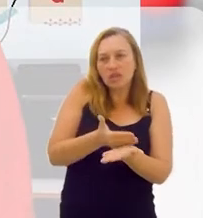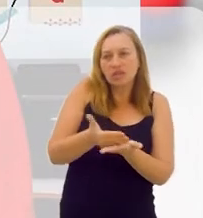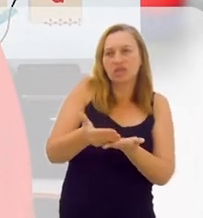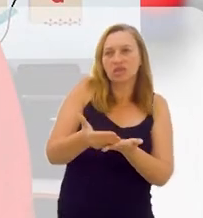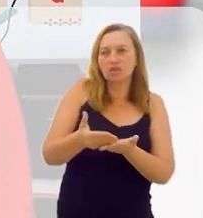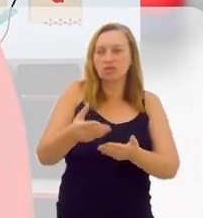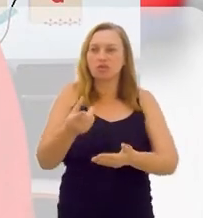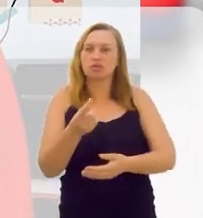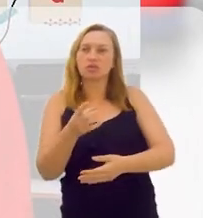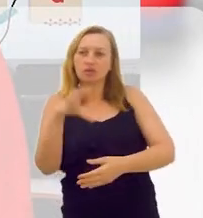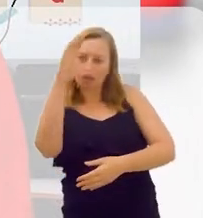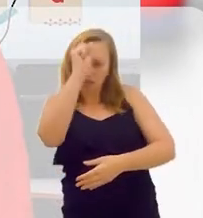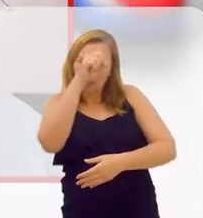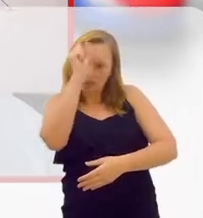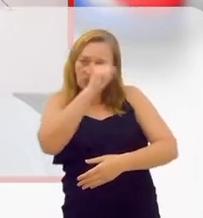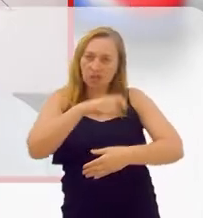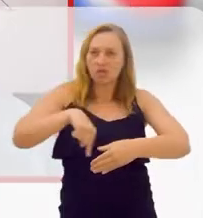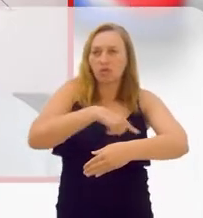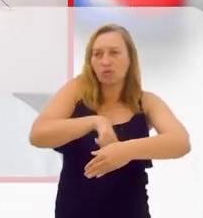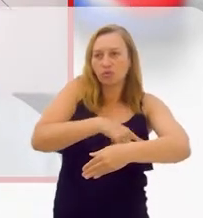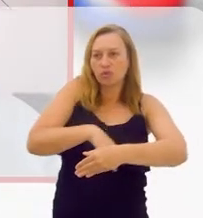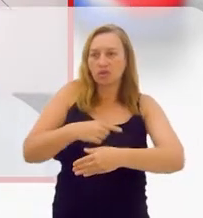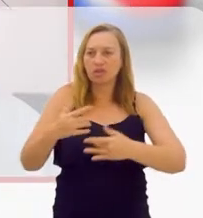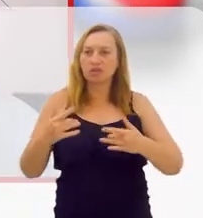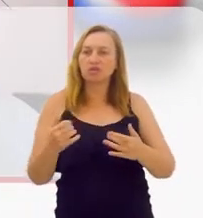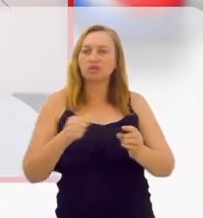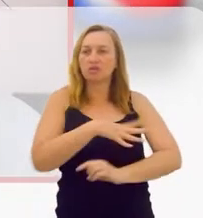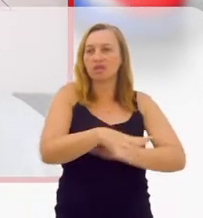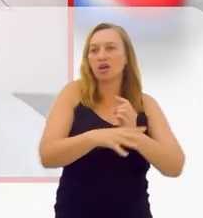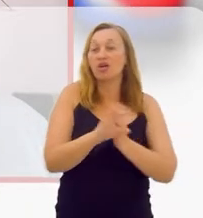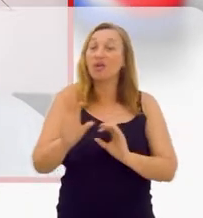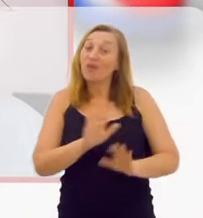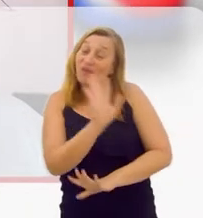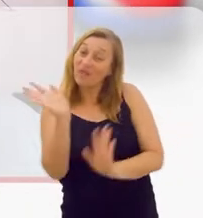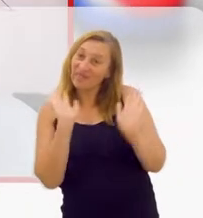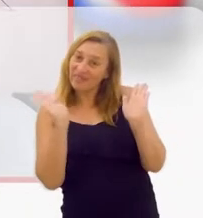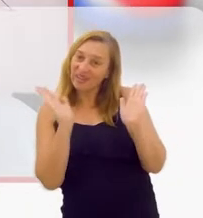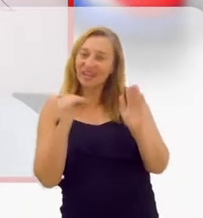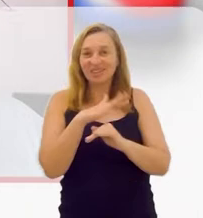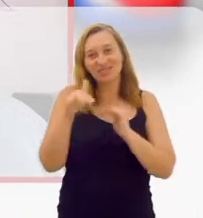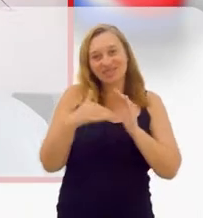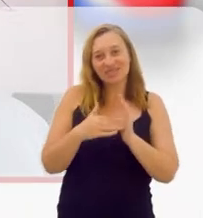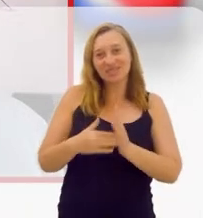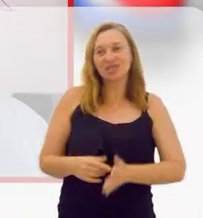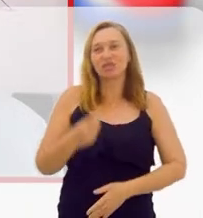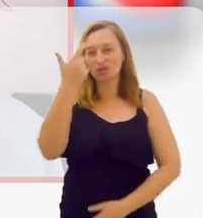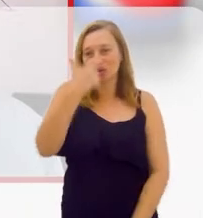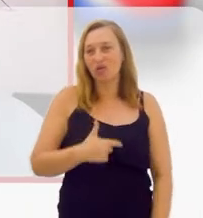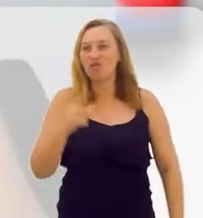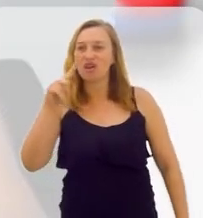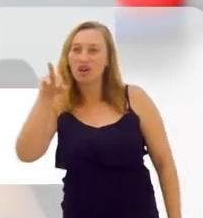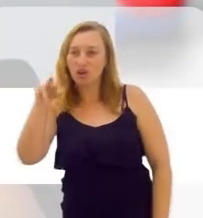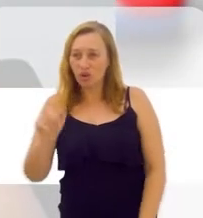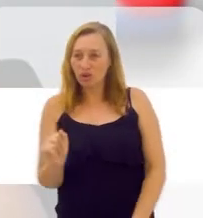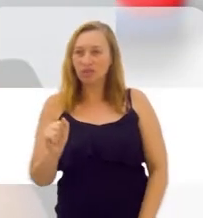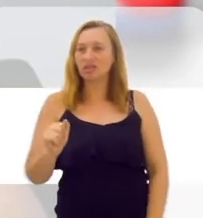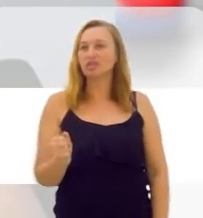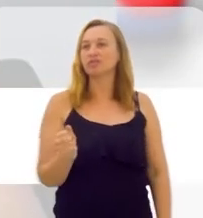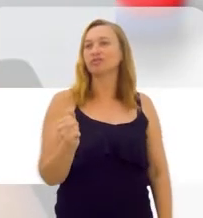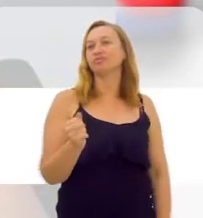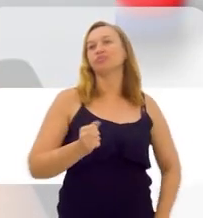início na gastronomia social, por favor. Olá a todos, todas, todos. Eu sou Verônica Pires,